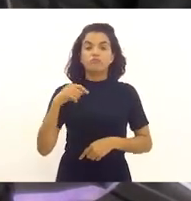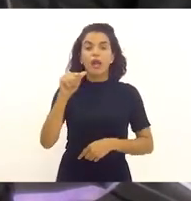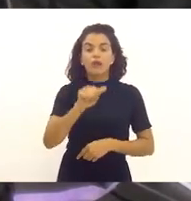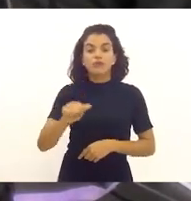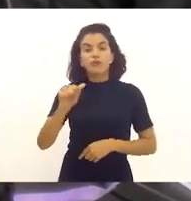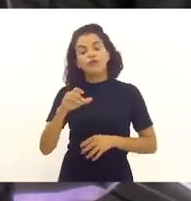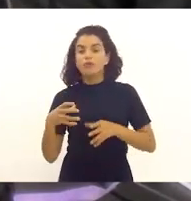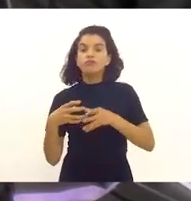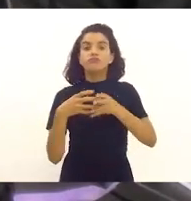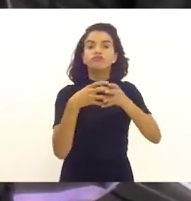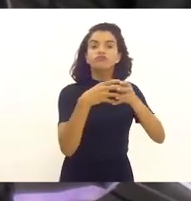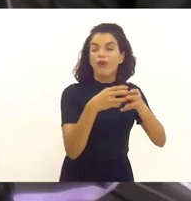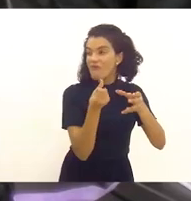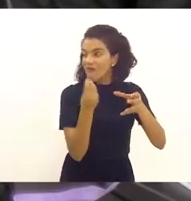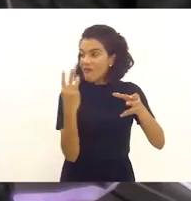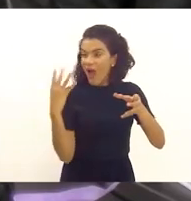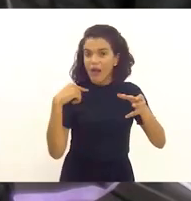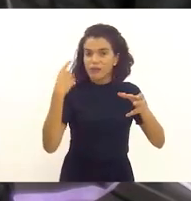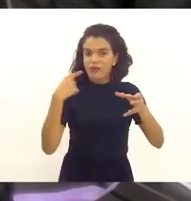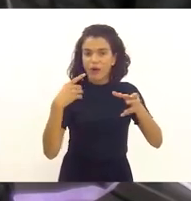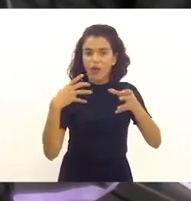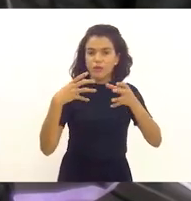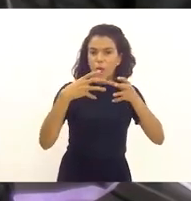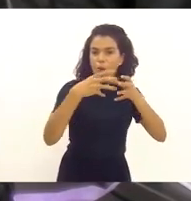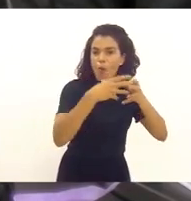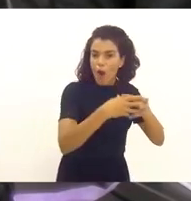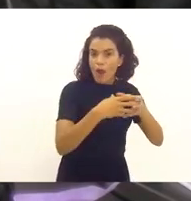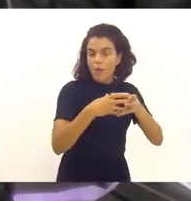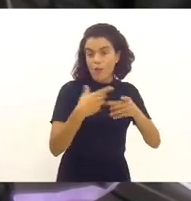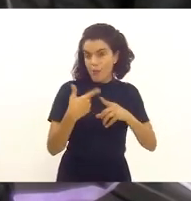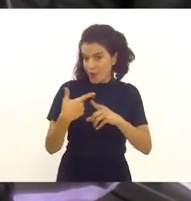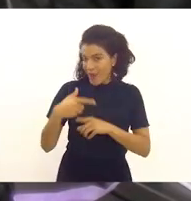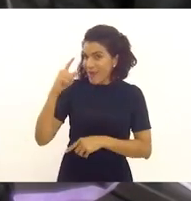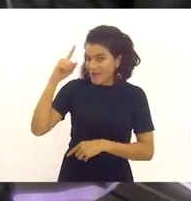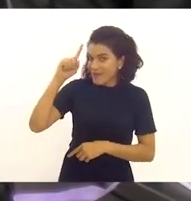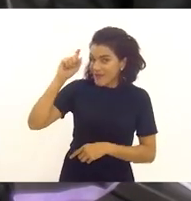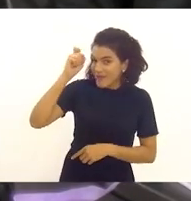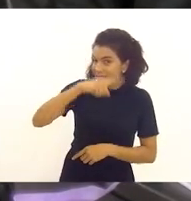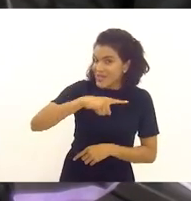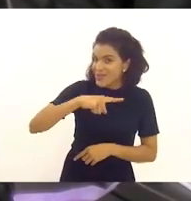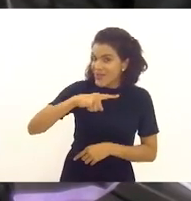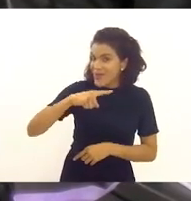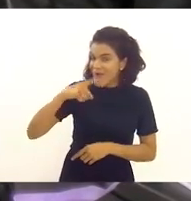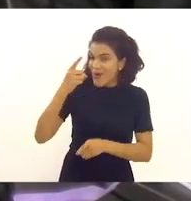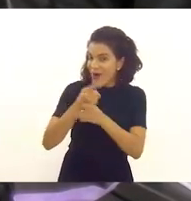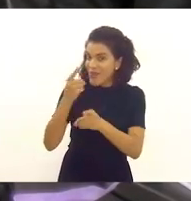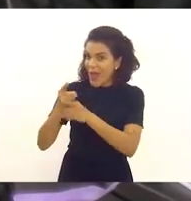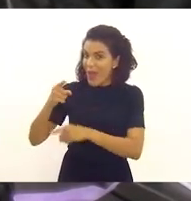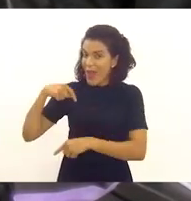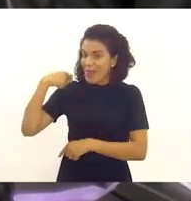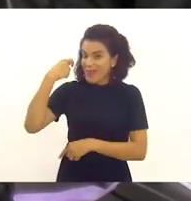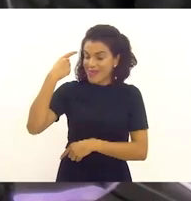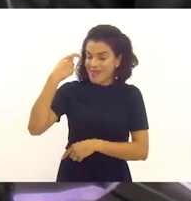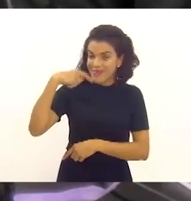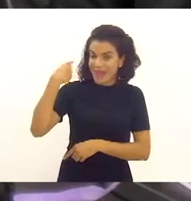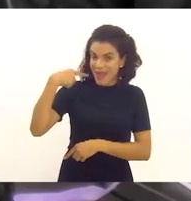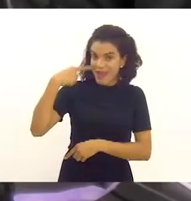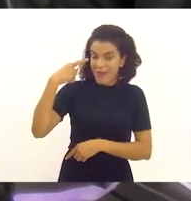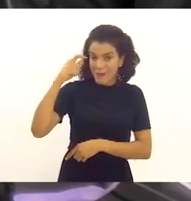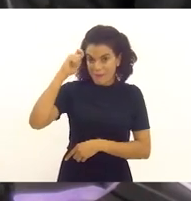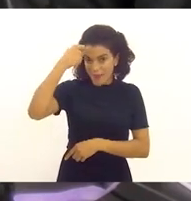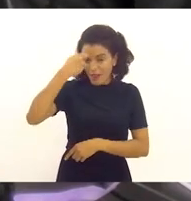associação nós vamos lá vamos vários advogados porque é muito difícil advocacia preta também né os delegados não querem registrar